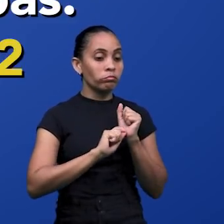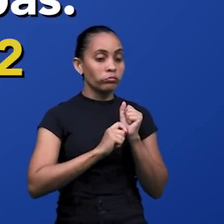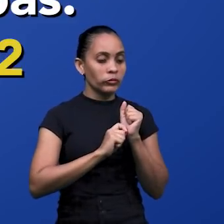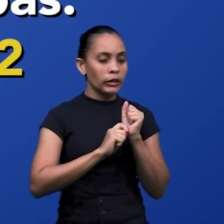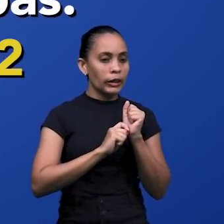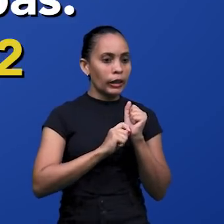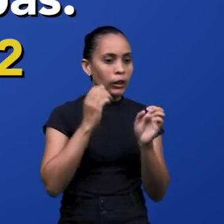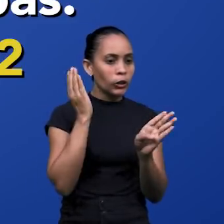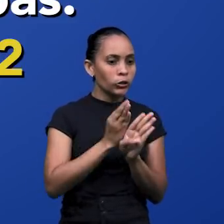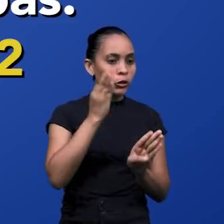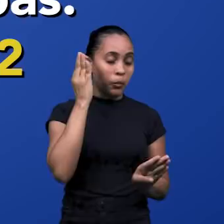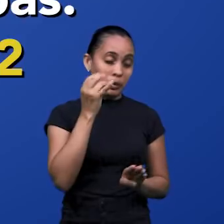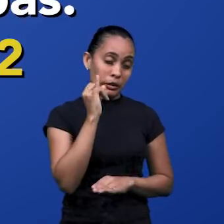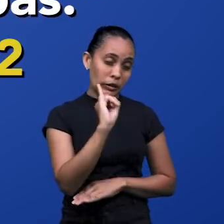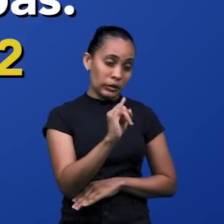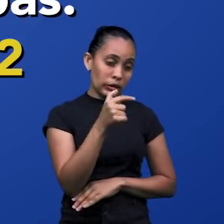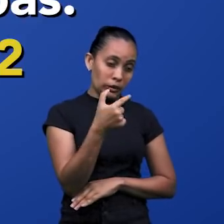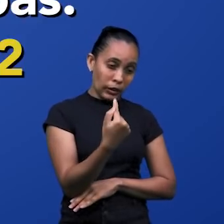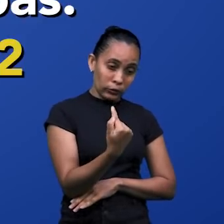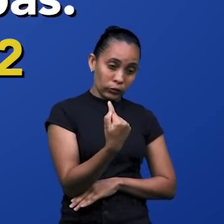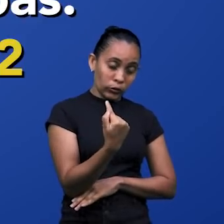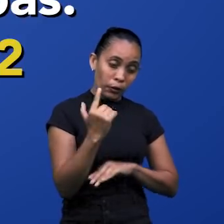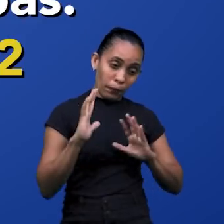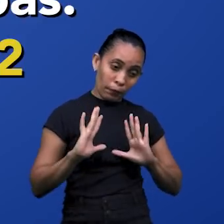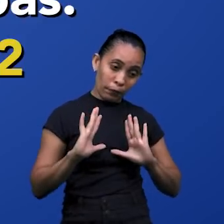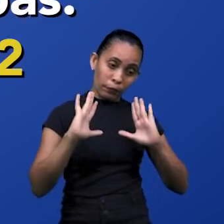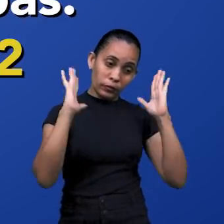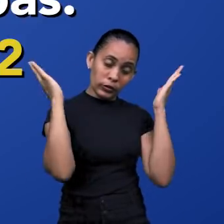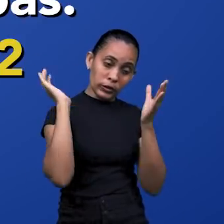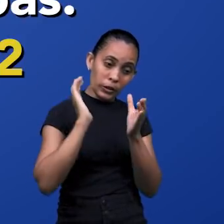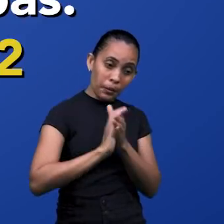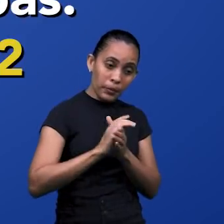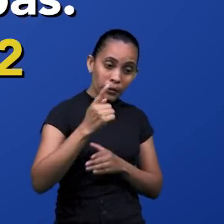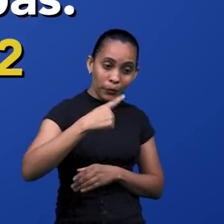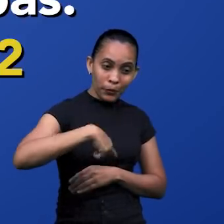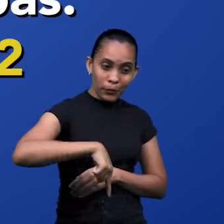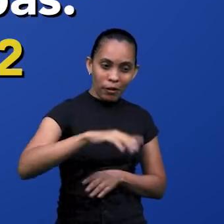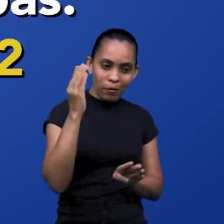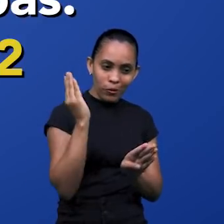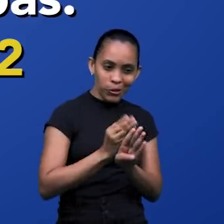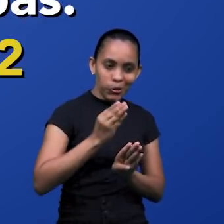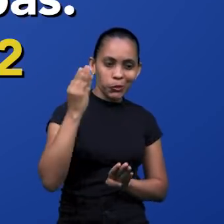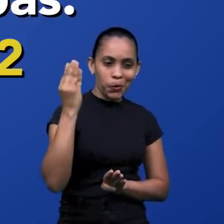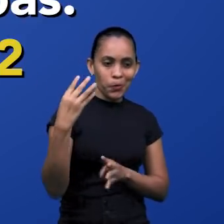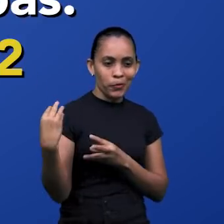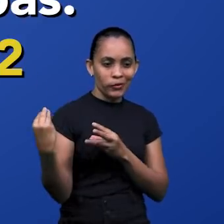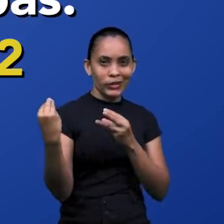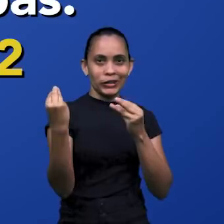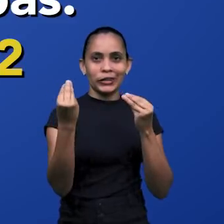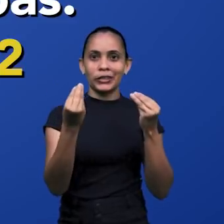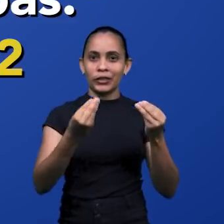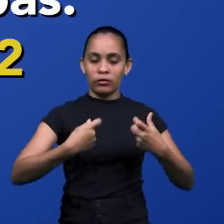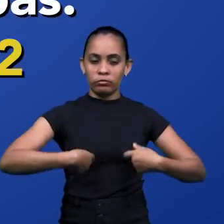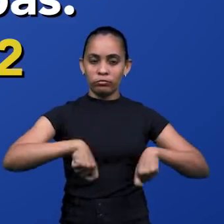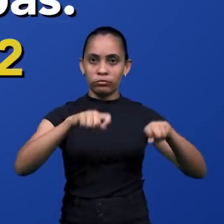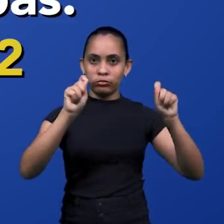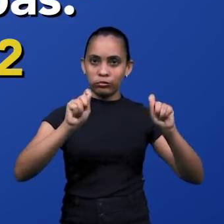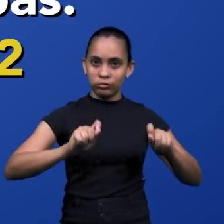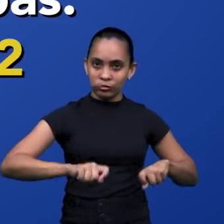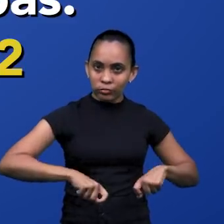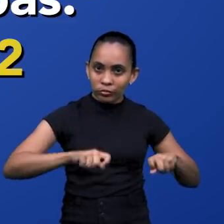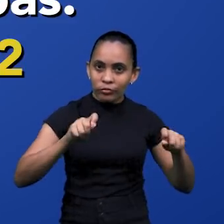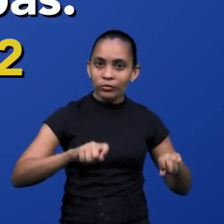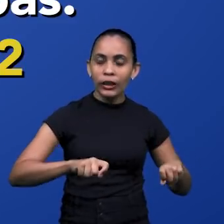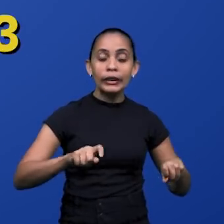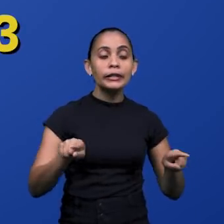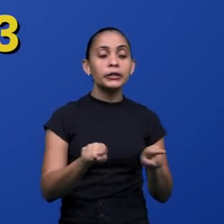nos 7 dias das bodas nos declarares e descobrirdes, vos darei 30 lençóis e 30 mudas